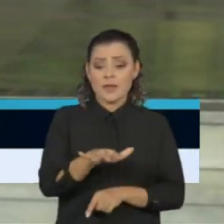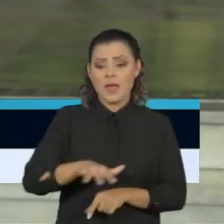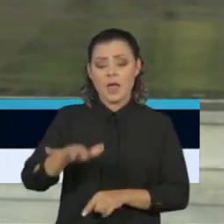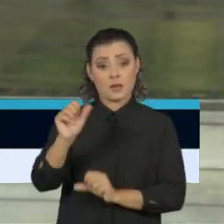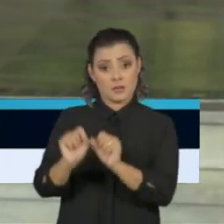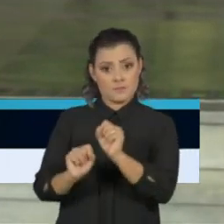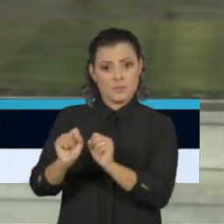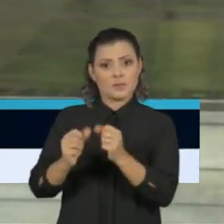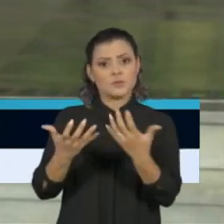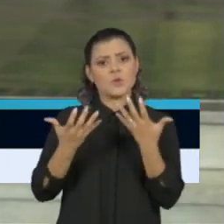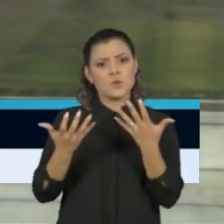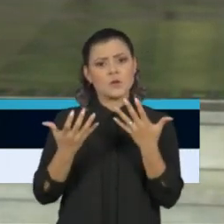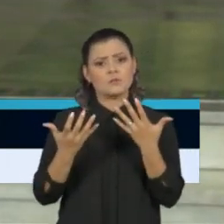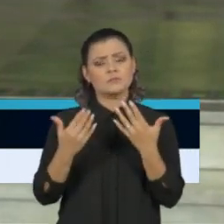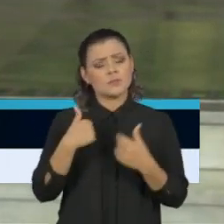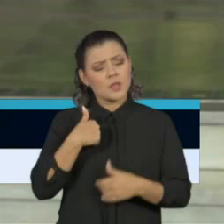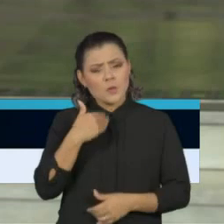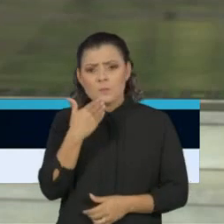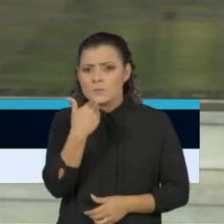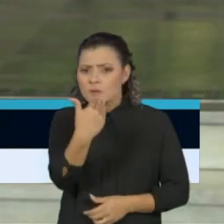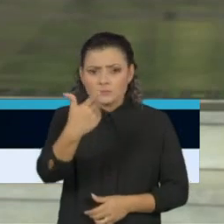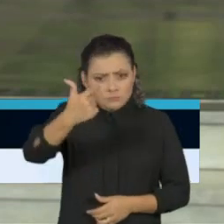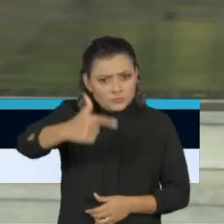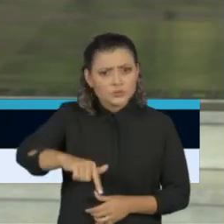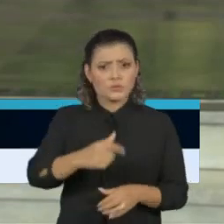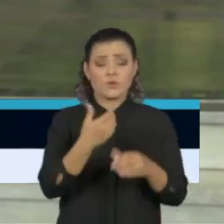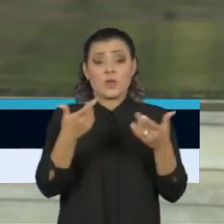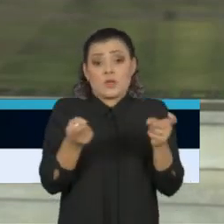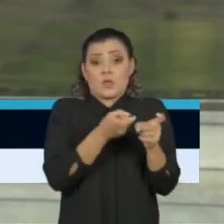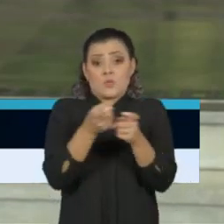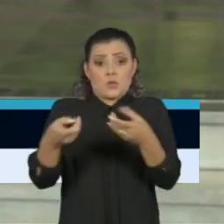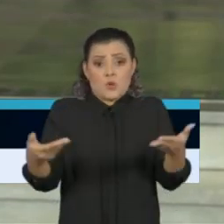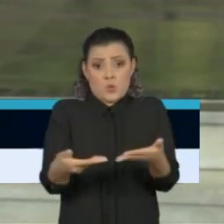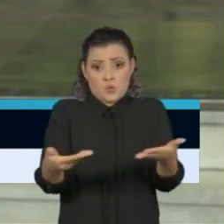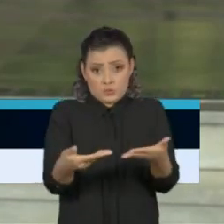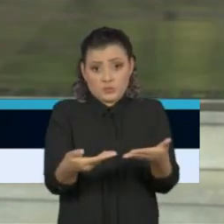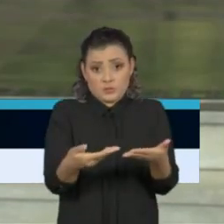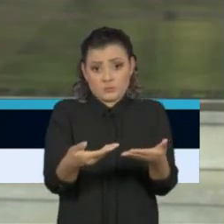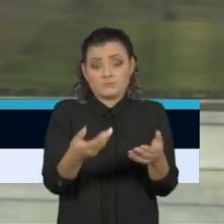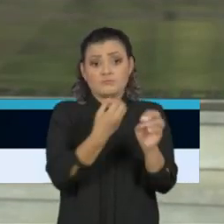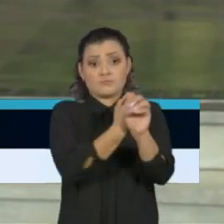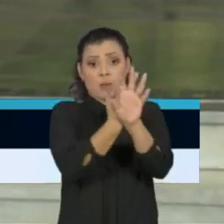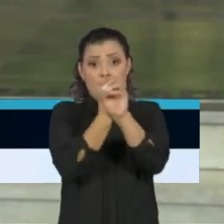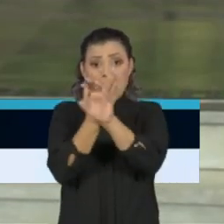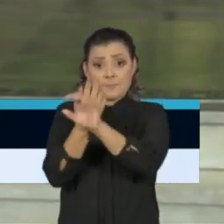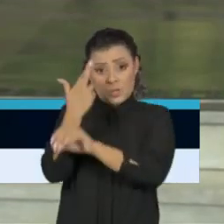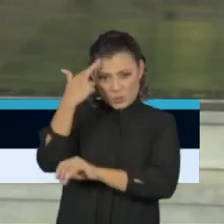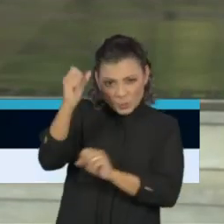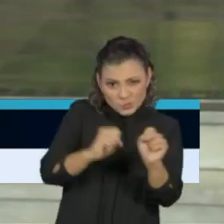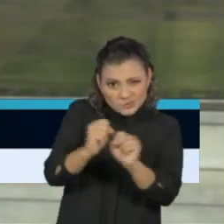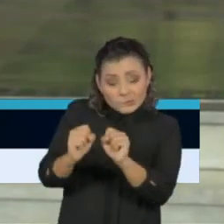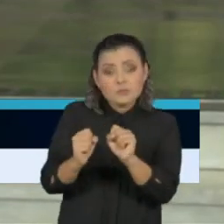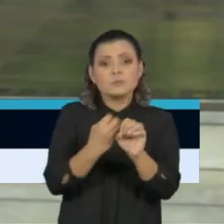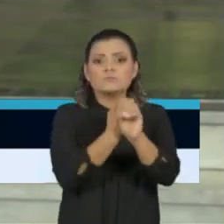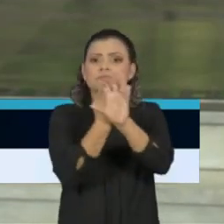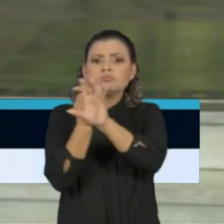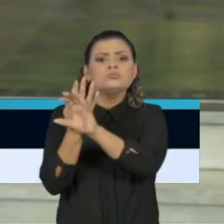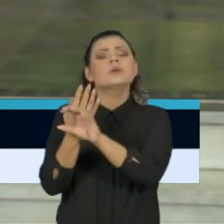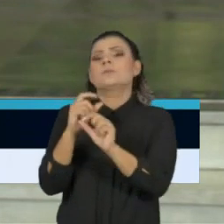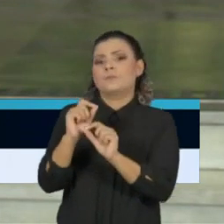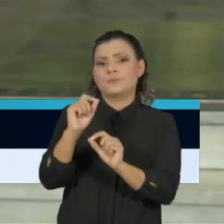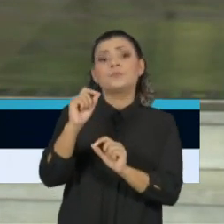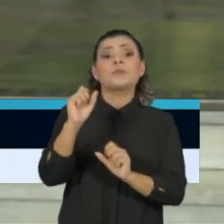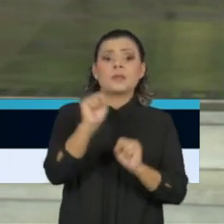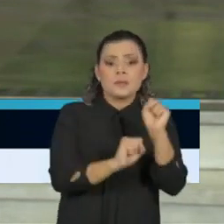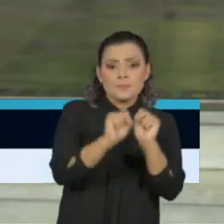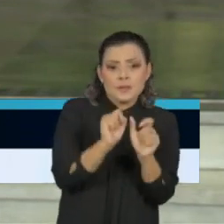empresarial, renovar o apelo que fiz nessa reunião hoje pela manhã e nas demais que tenho participado, aos empresários de